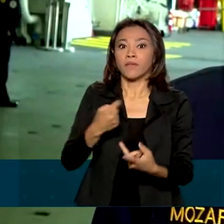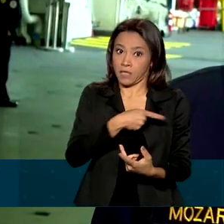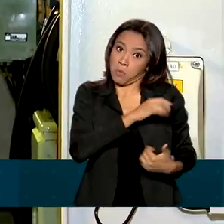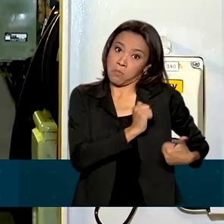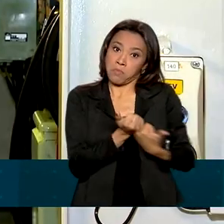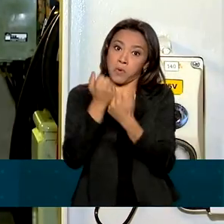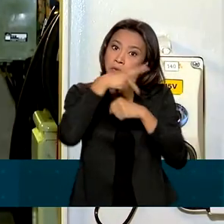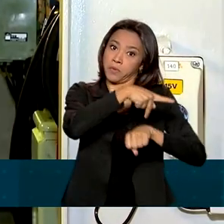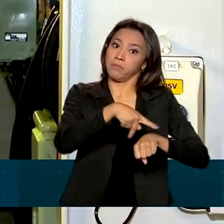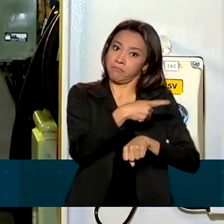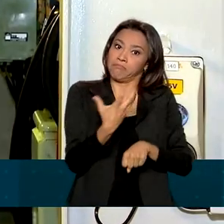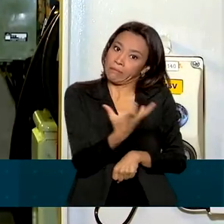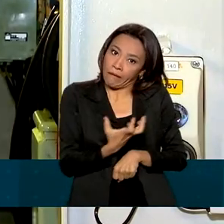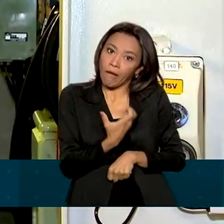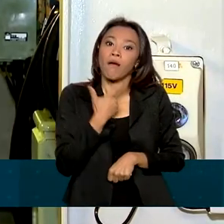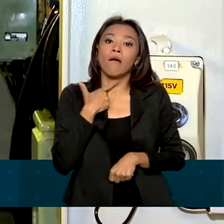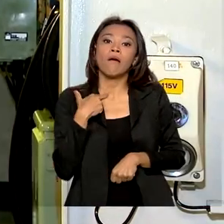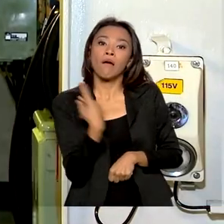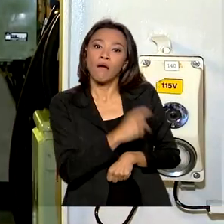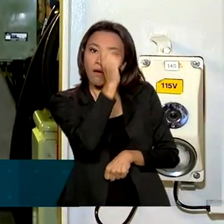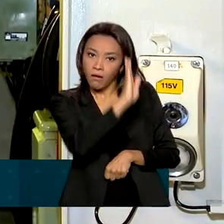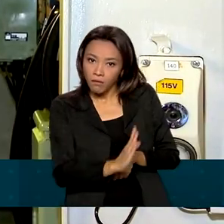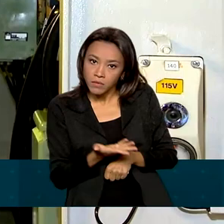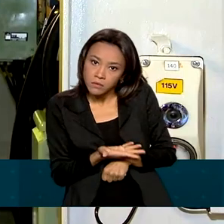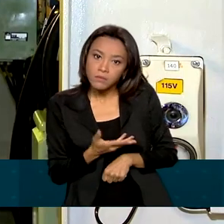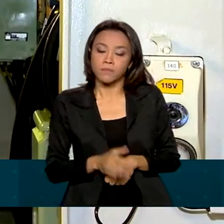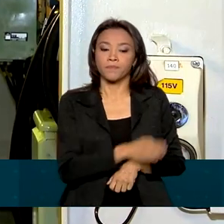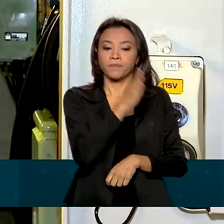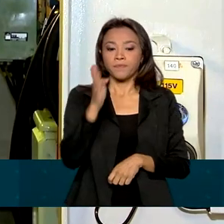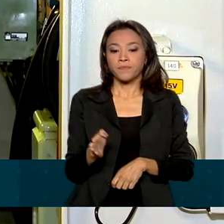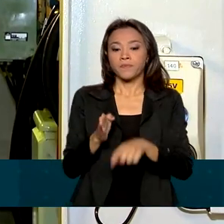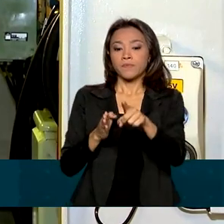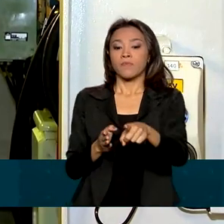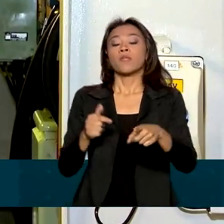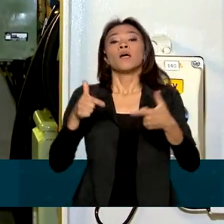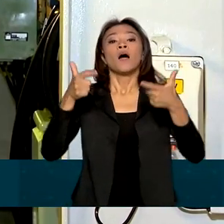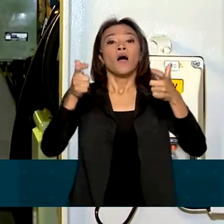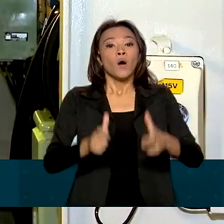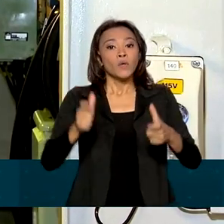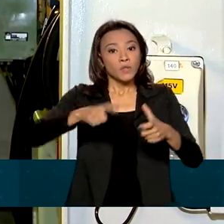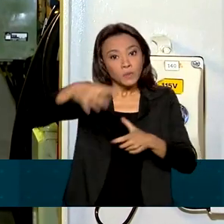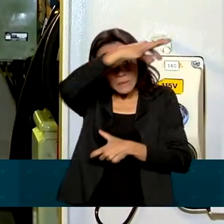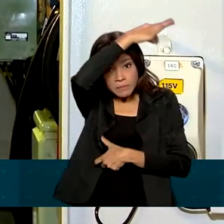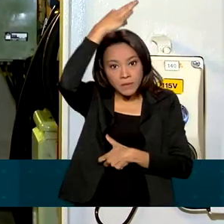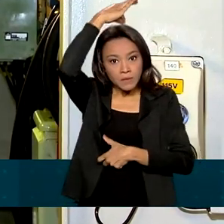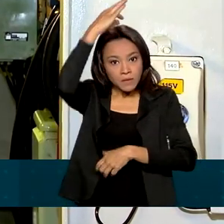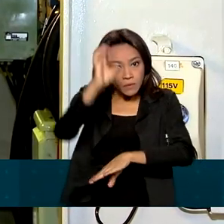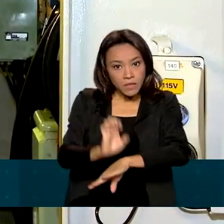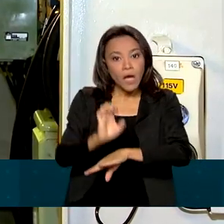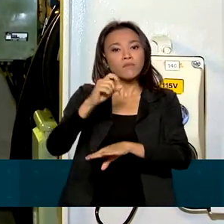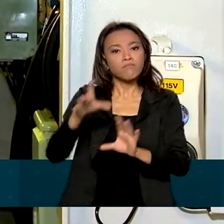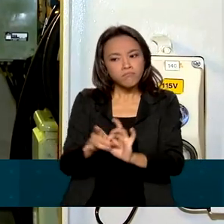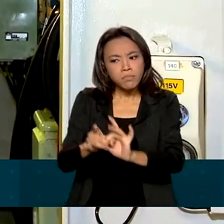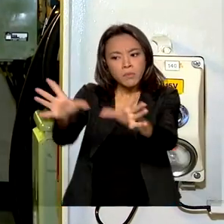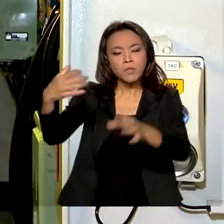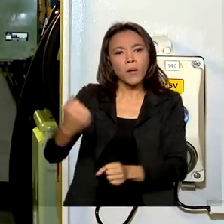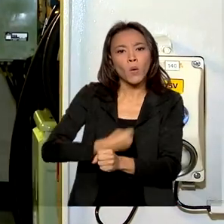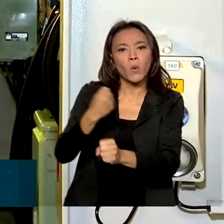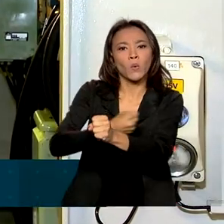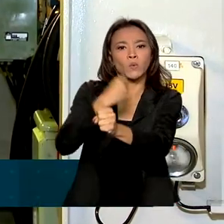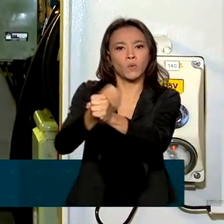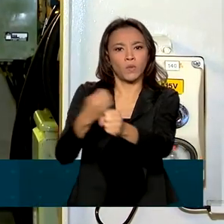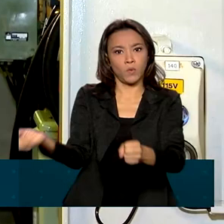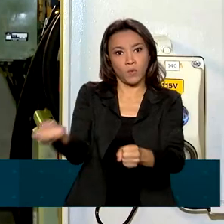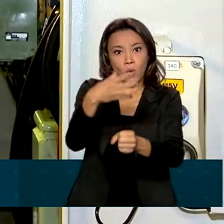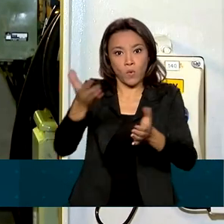o desejar. Durante a Operação Tridente, foi anunciado que o estaleiro Juronga, no Espírito Santo, ganhou a concorrência para construir o novo navio polar